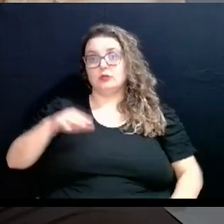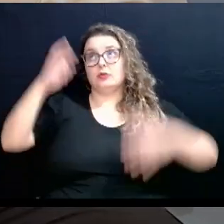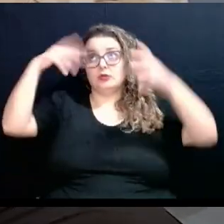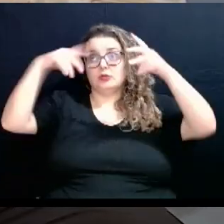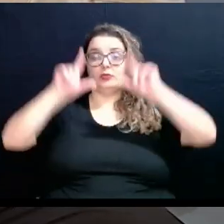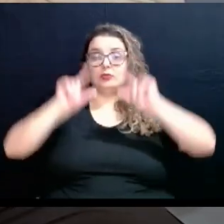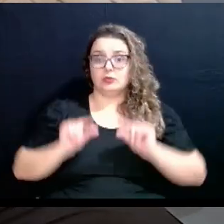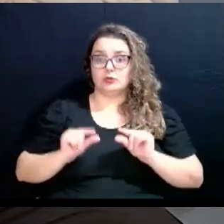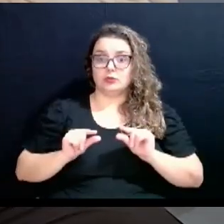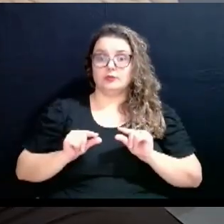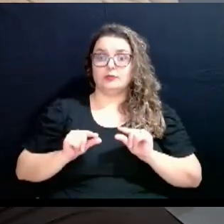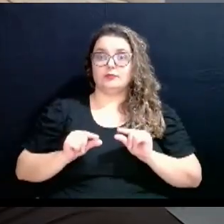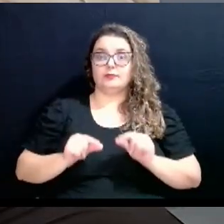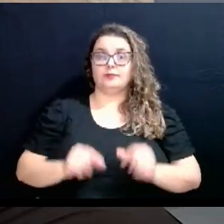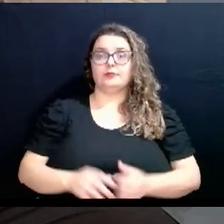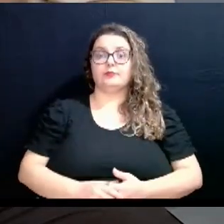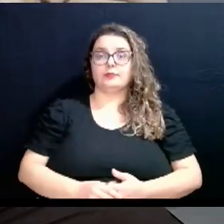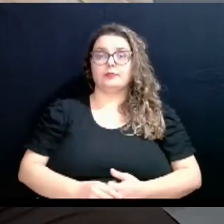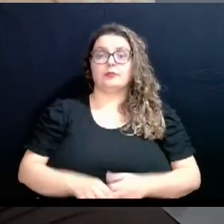chove menos,